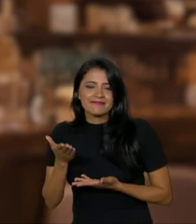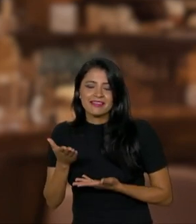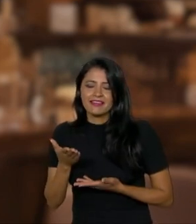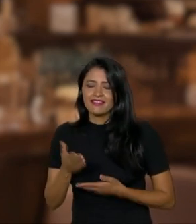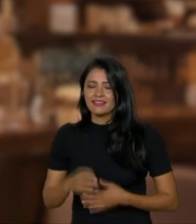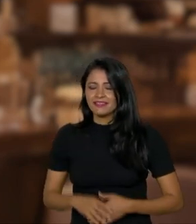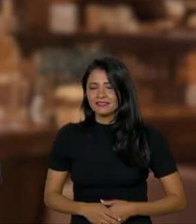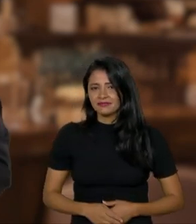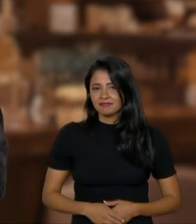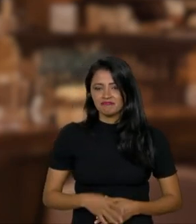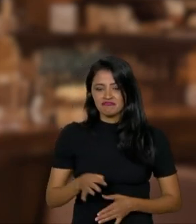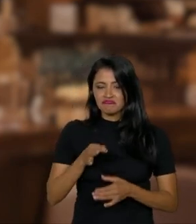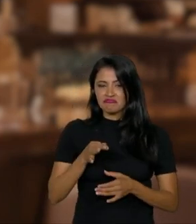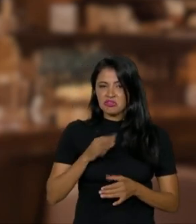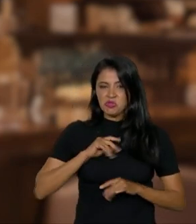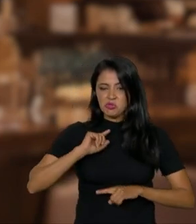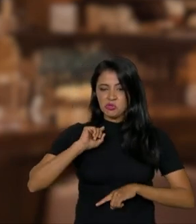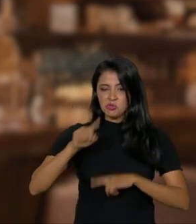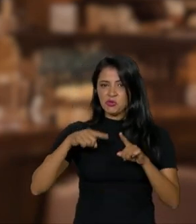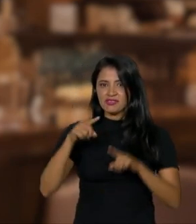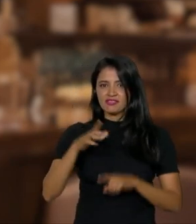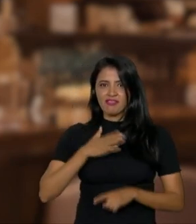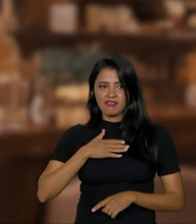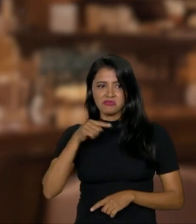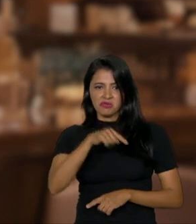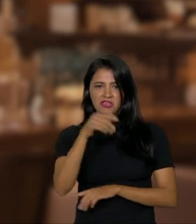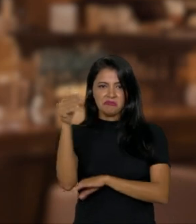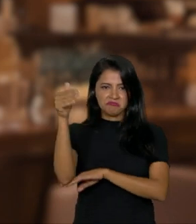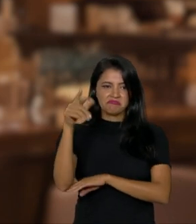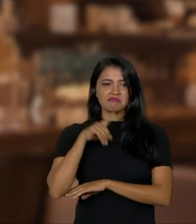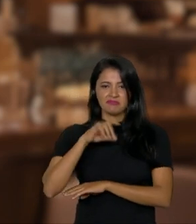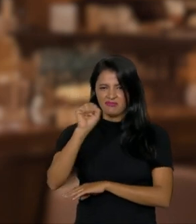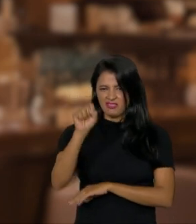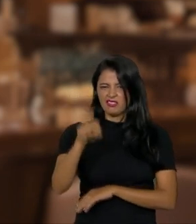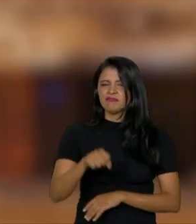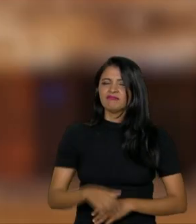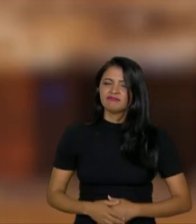Delícia. Esse drink vai ser um sucesso aqui no hotel.